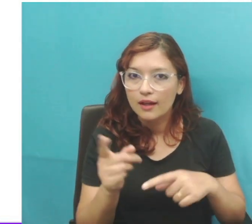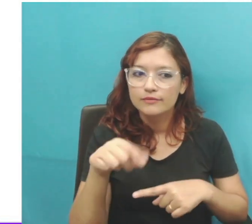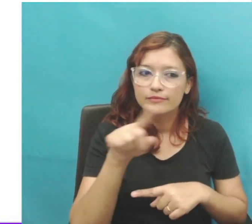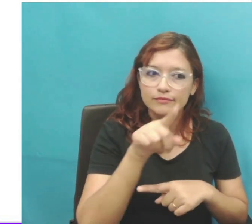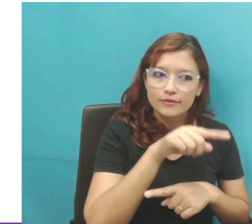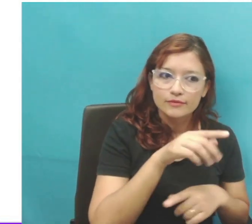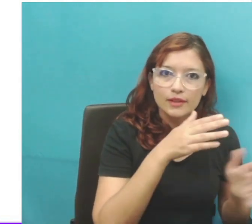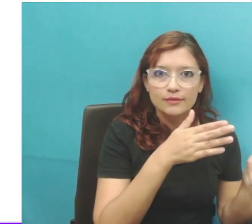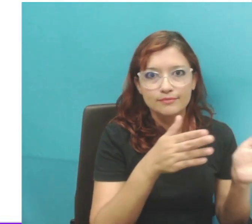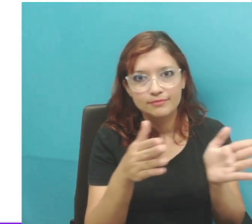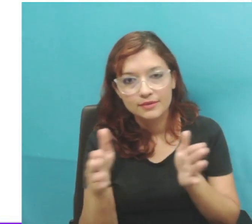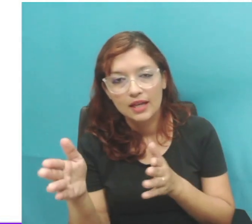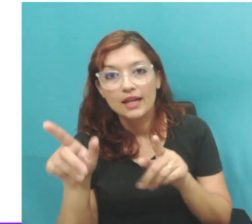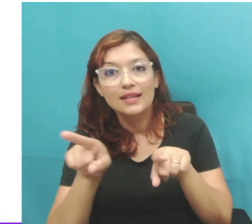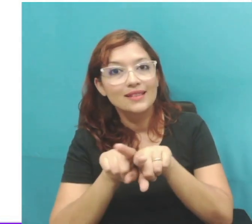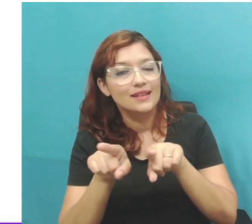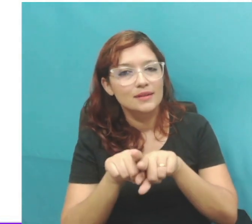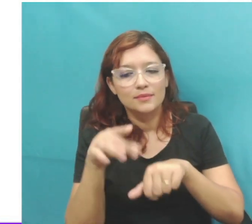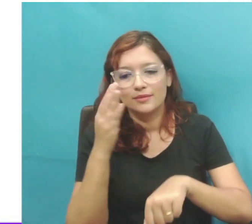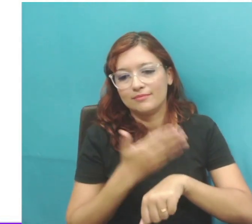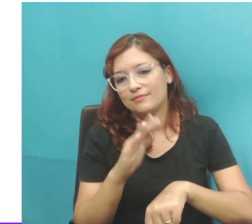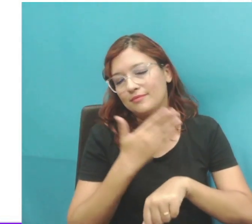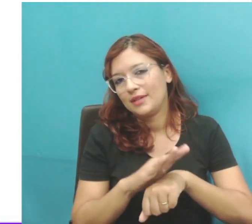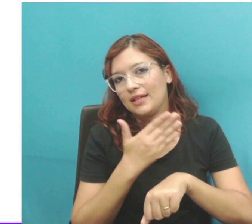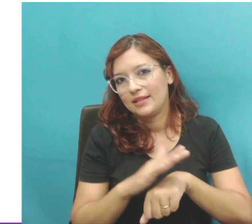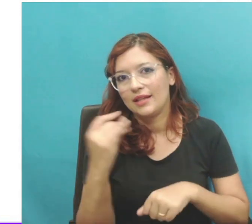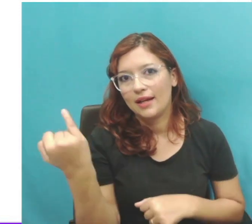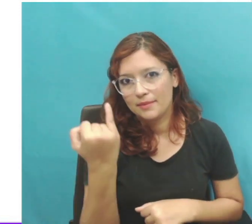aproveita que é um vídeo, pode voltar,